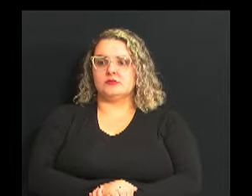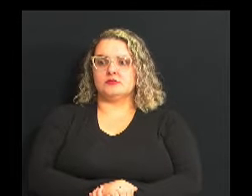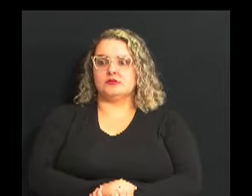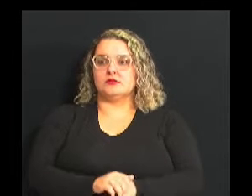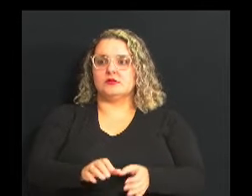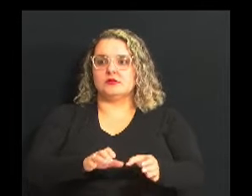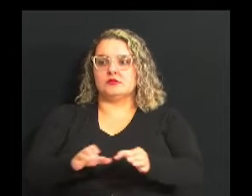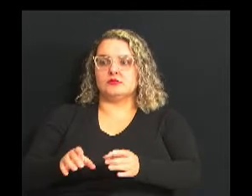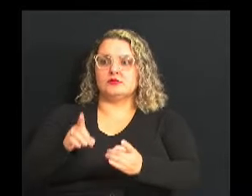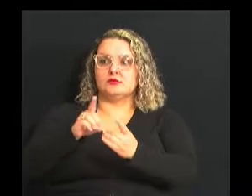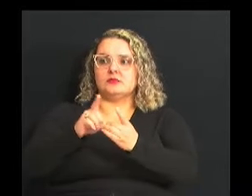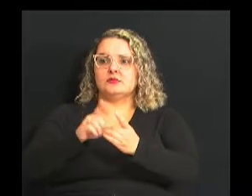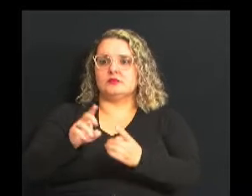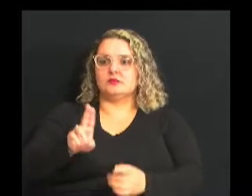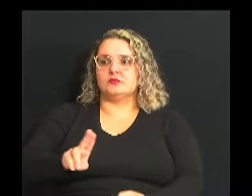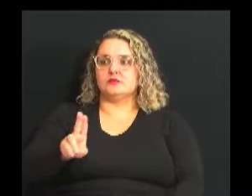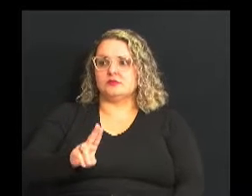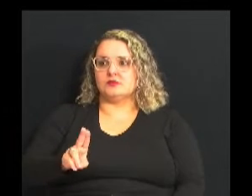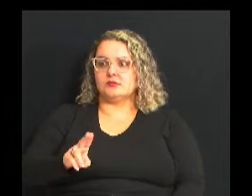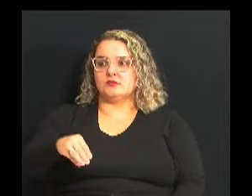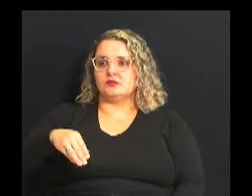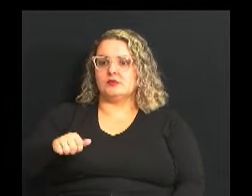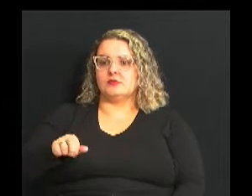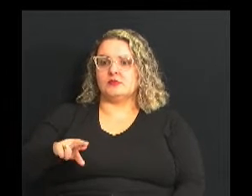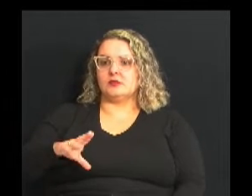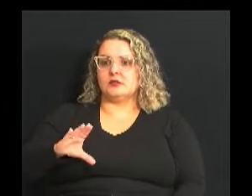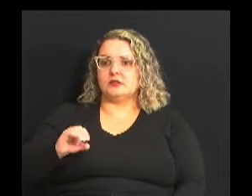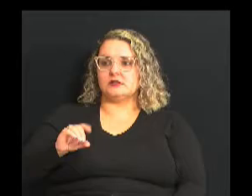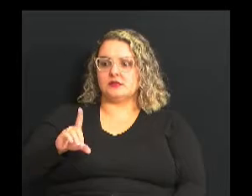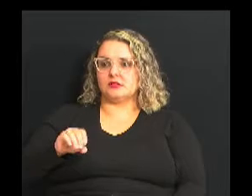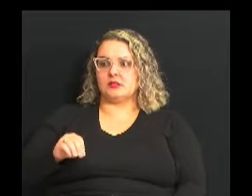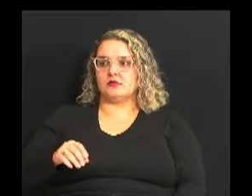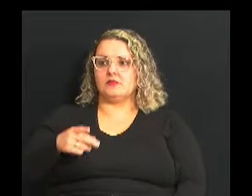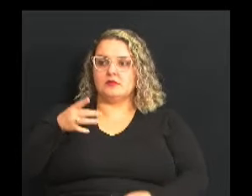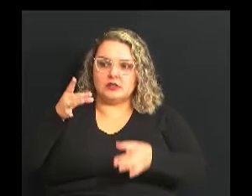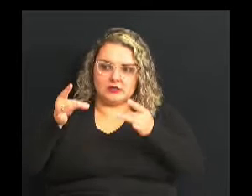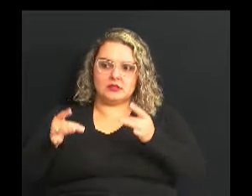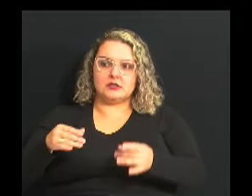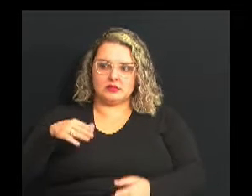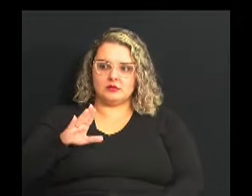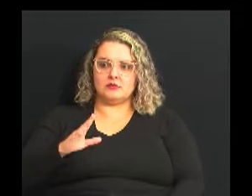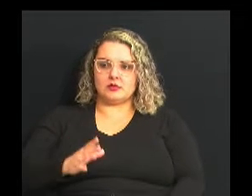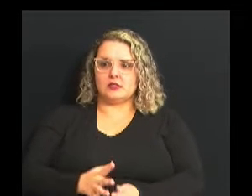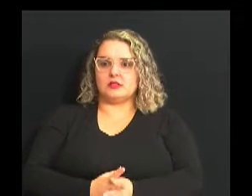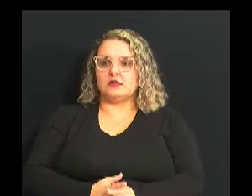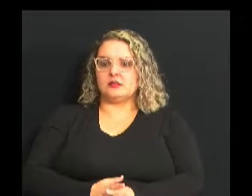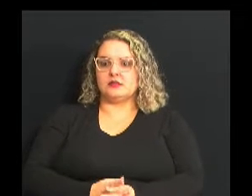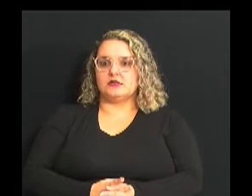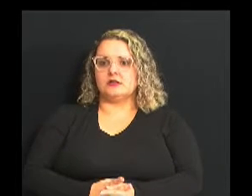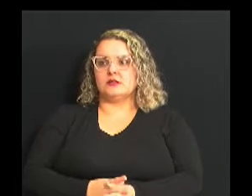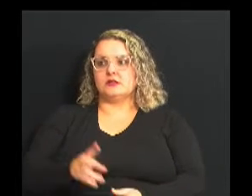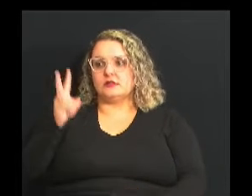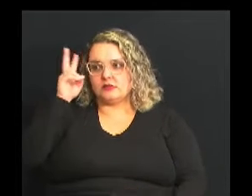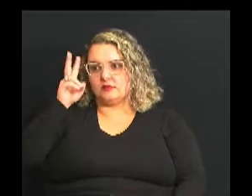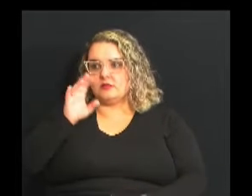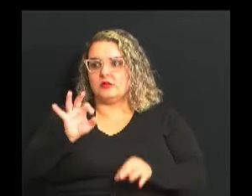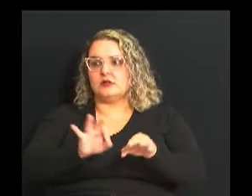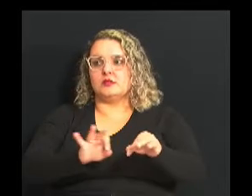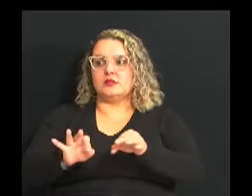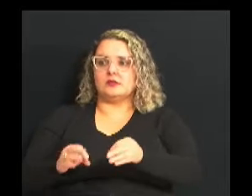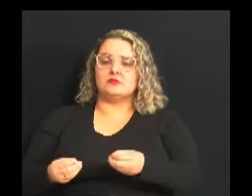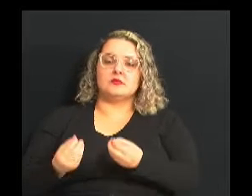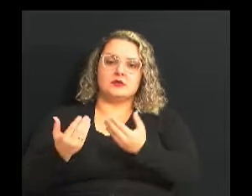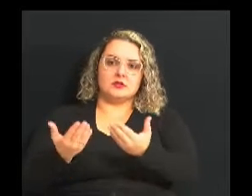Coordenadoria de atendimento ao usuário. Vou passar aqui para o Marcelo, ele vai detalhar um pouco o que são, para que servem. Lembrando que esses projetos que nós estamos